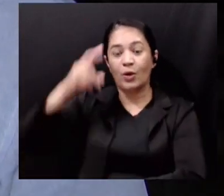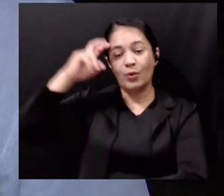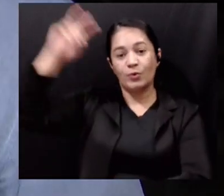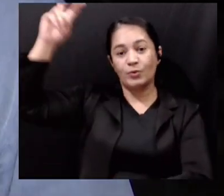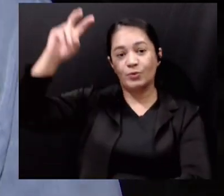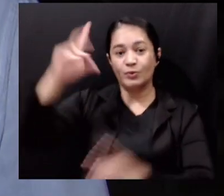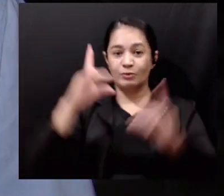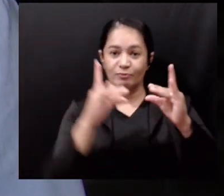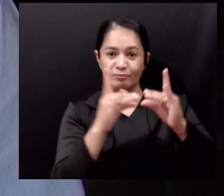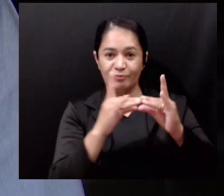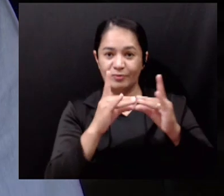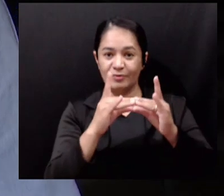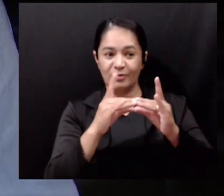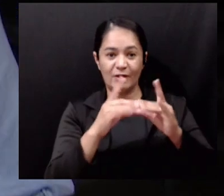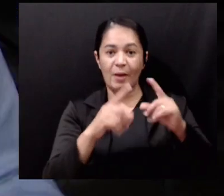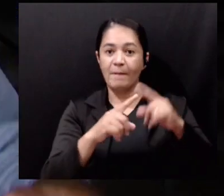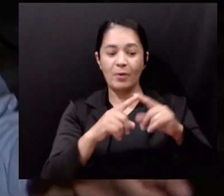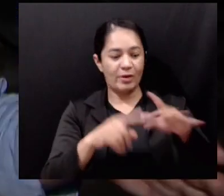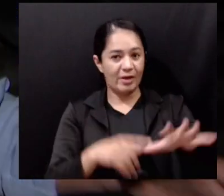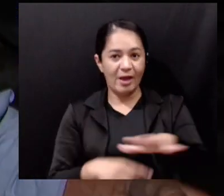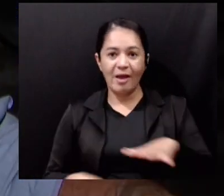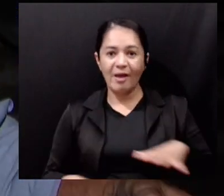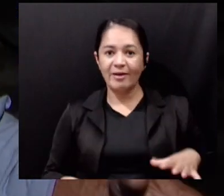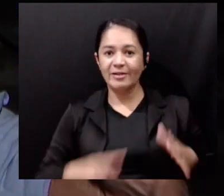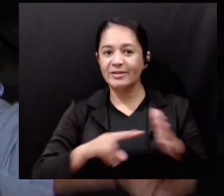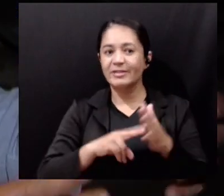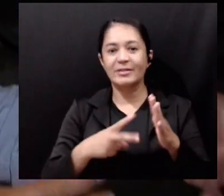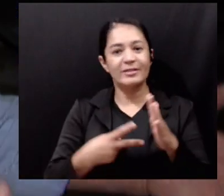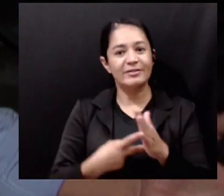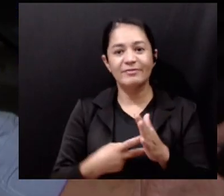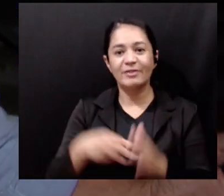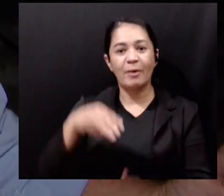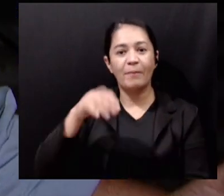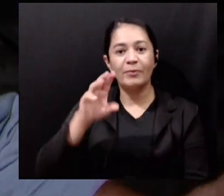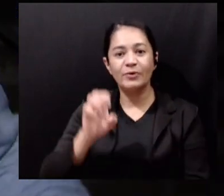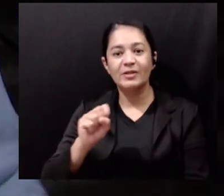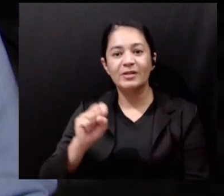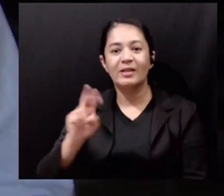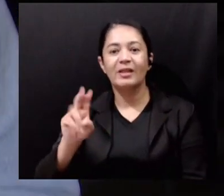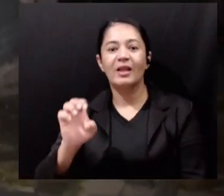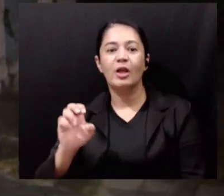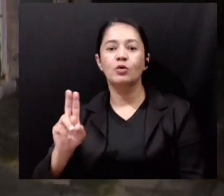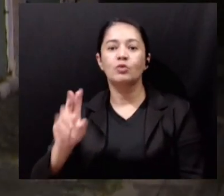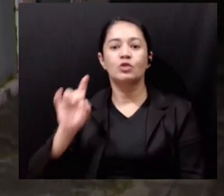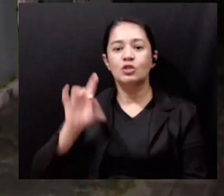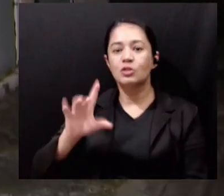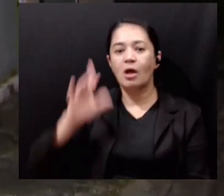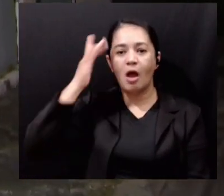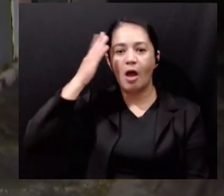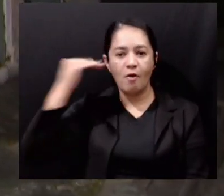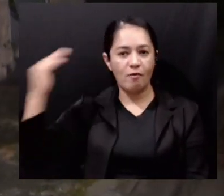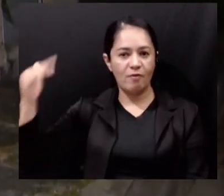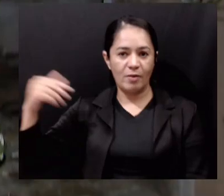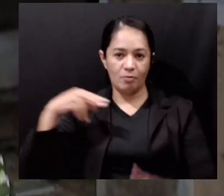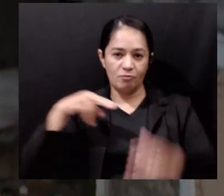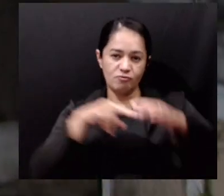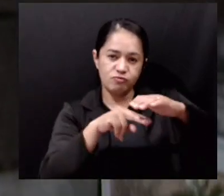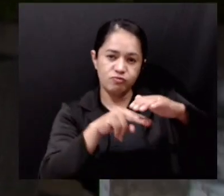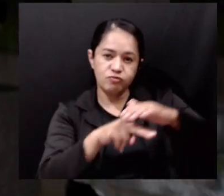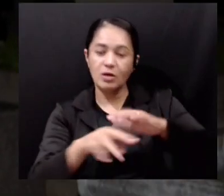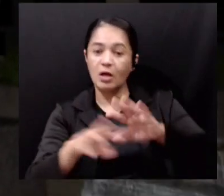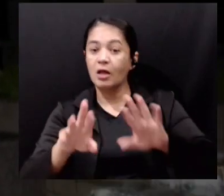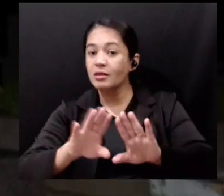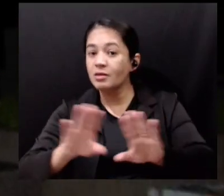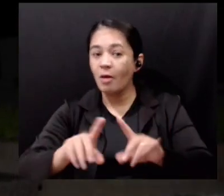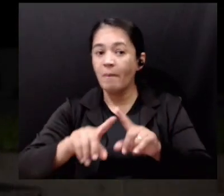que é o Cemitério da Saudade. Não só pelas personalidades que estão aqui enterradas, né? Todas as ruas de nomes